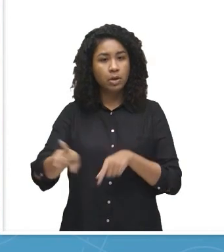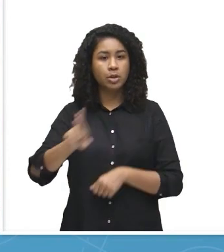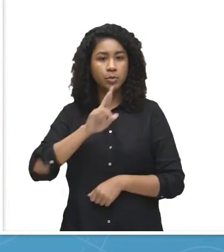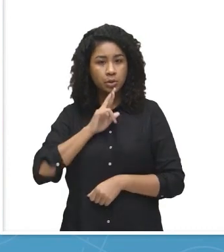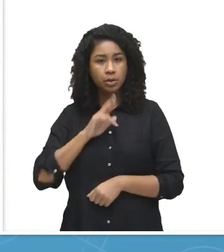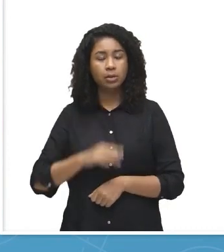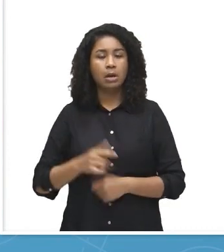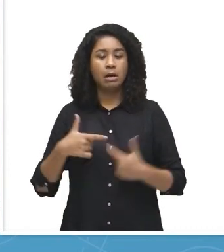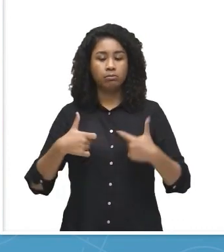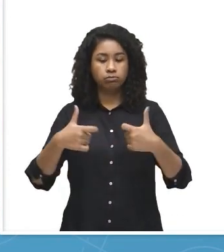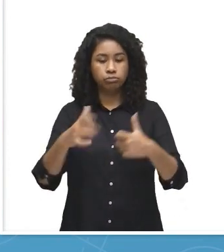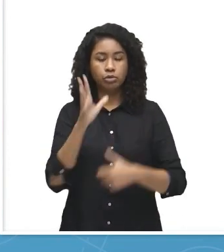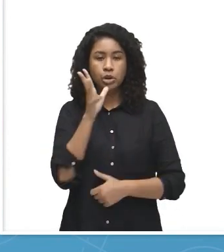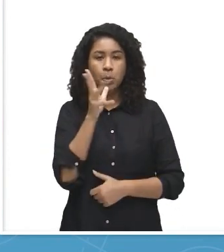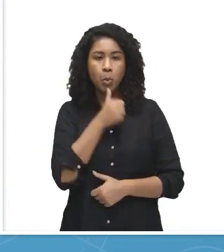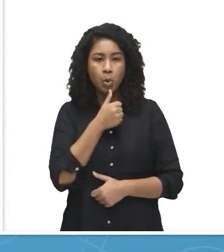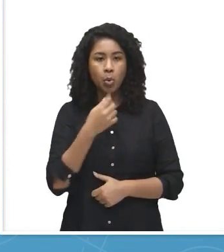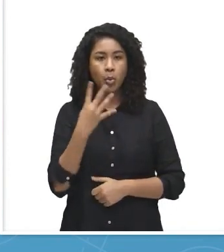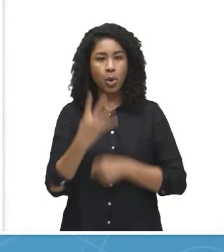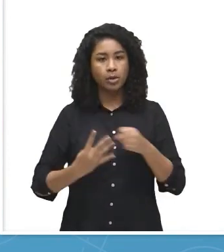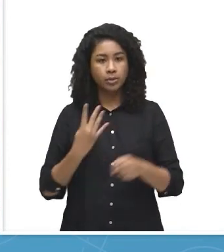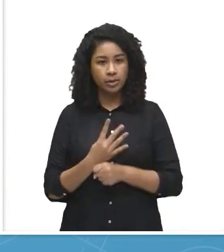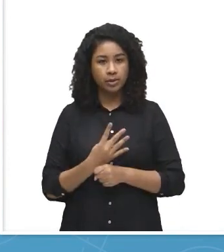4 anos.